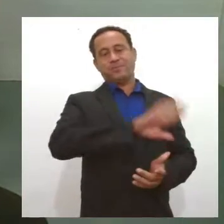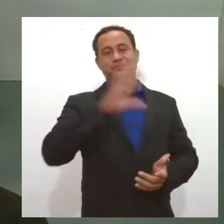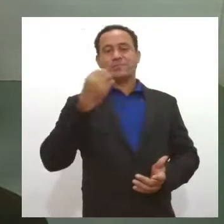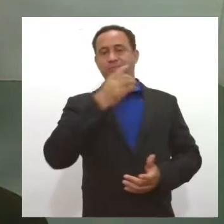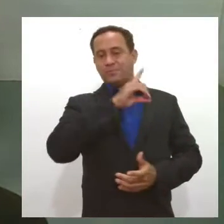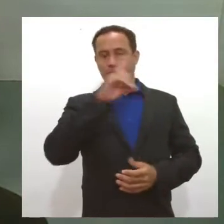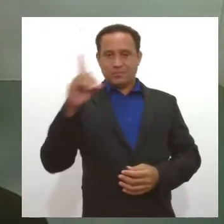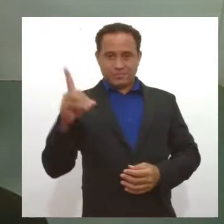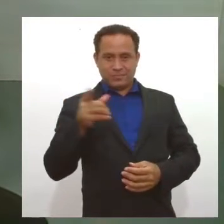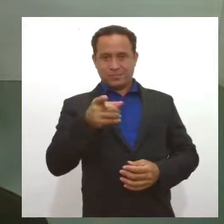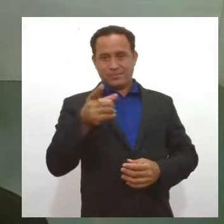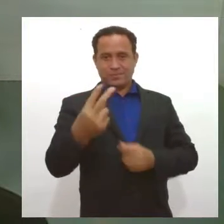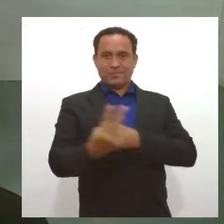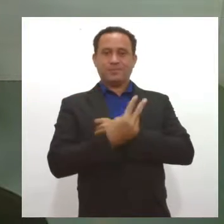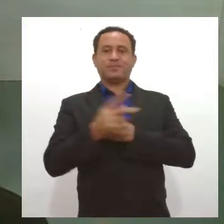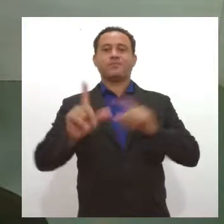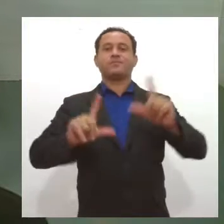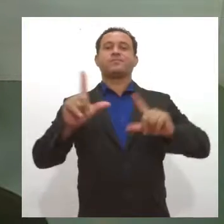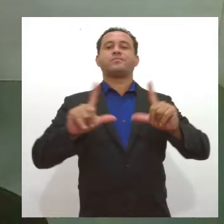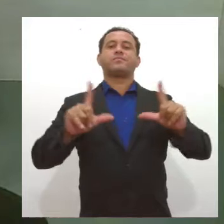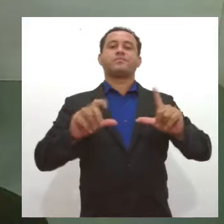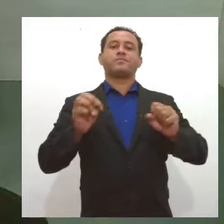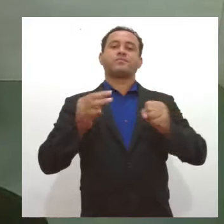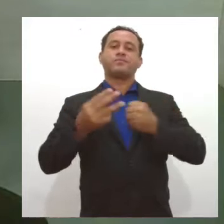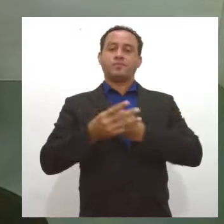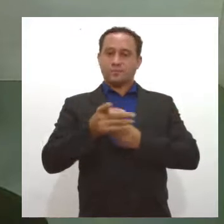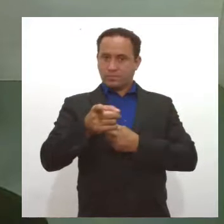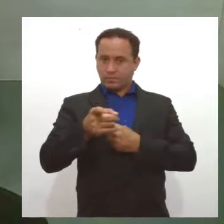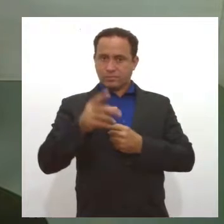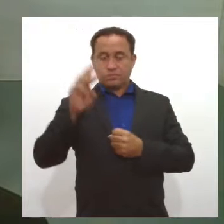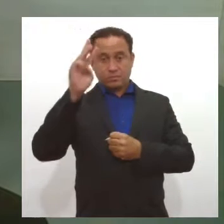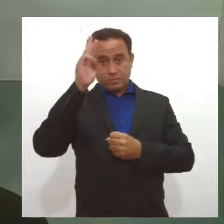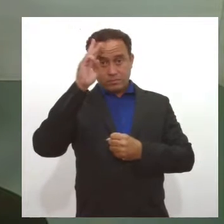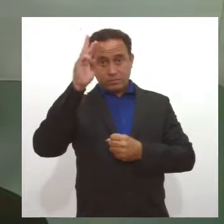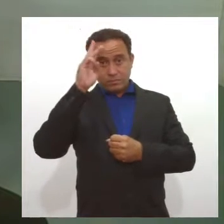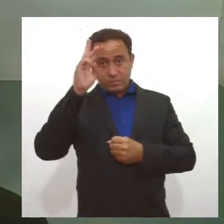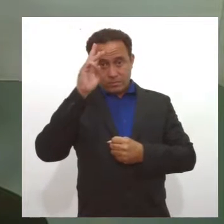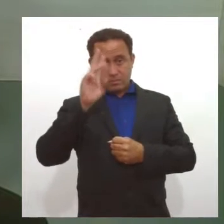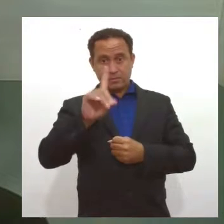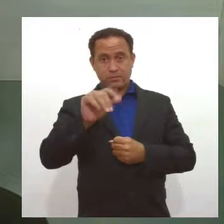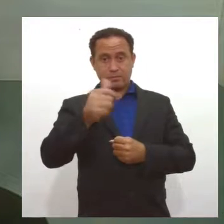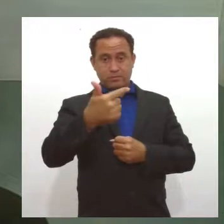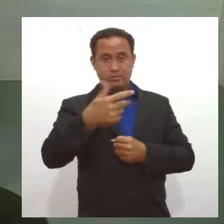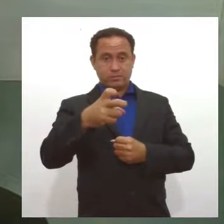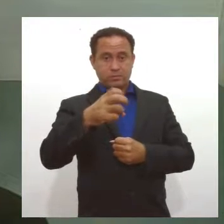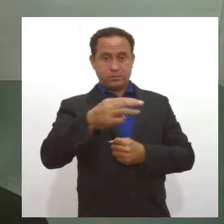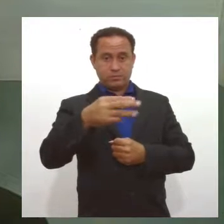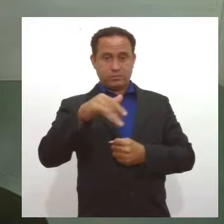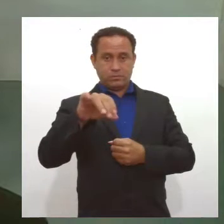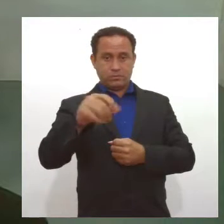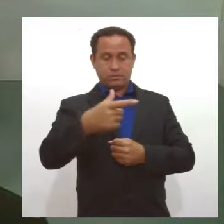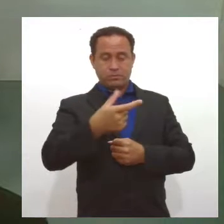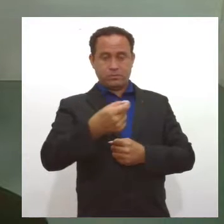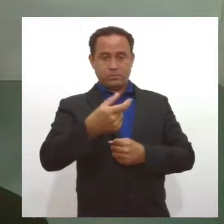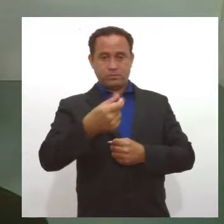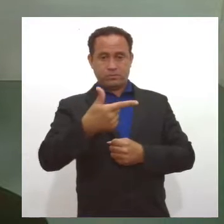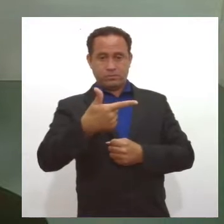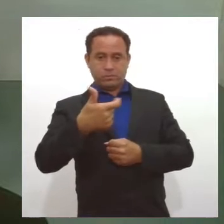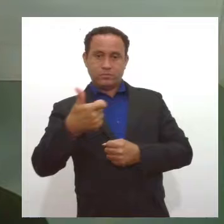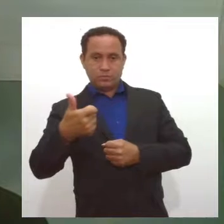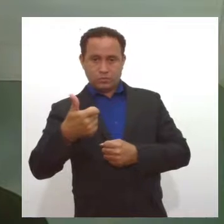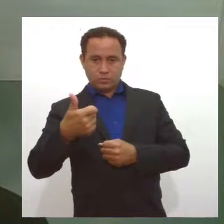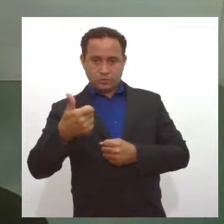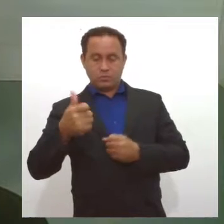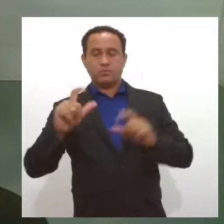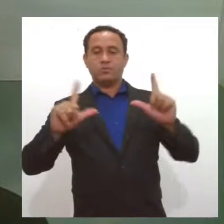bom dia para você que acompanha a programação da TV Alesi. Hoje é terça-feira, 25 de maio de 2021.